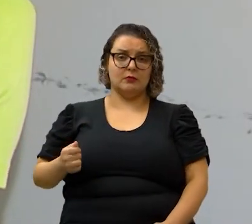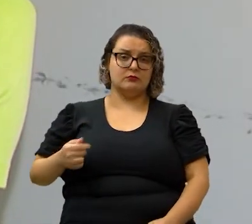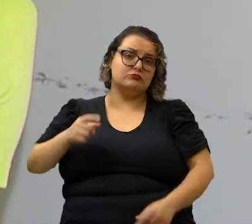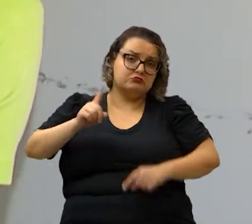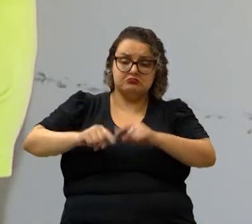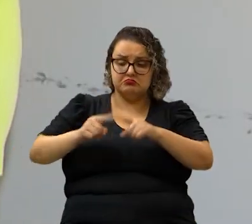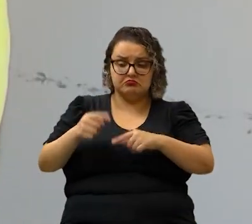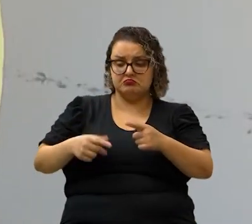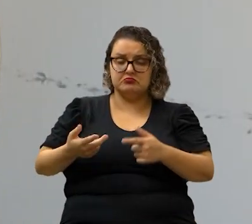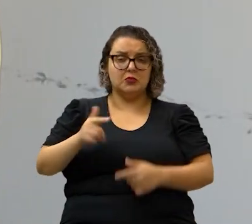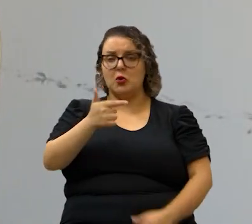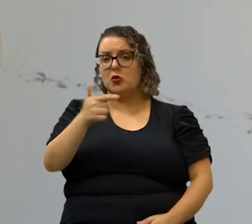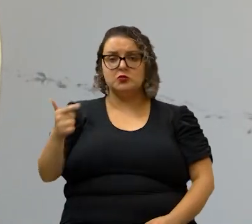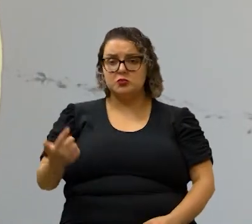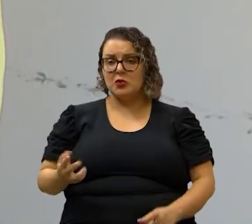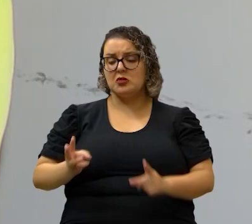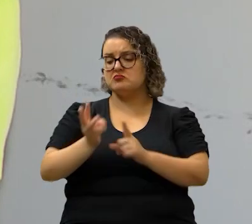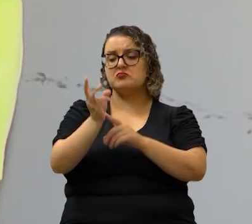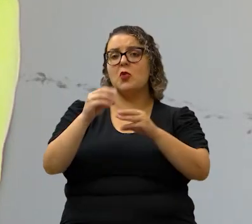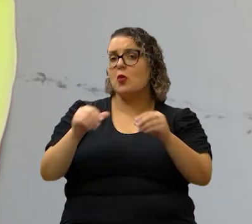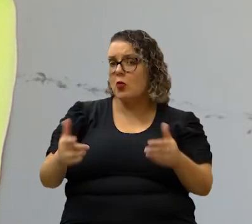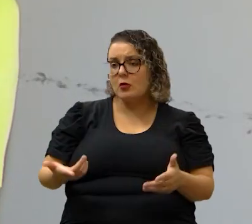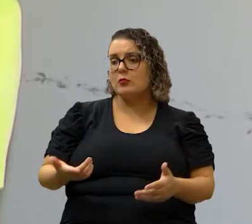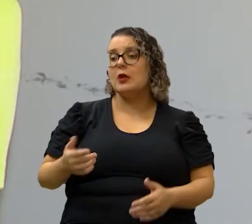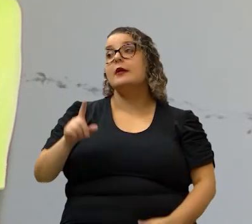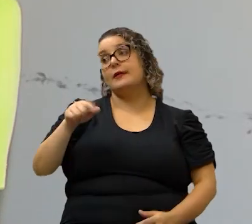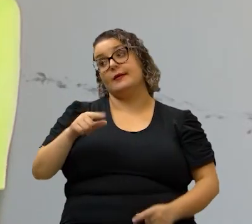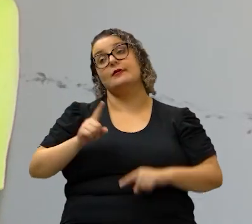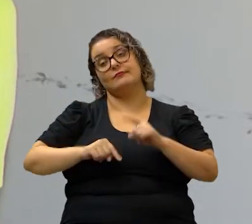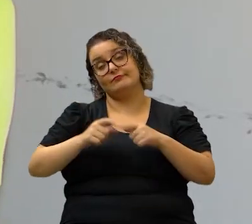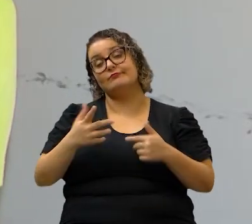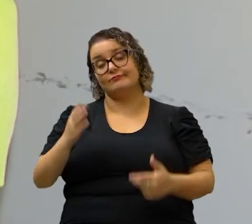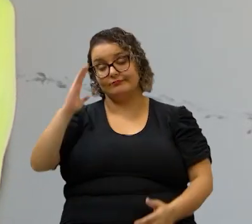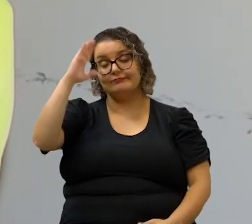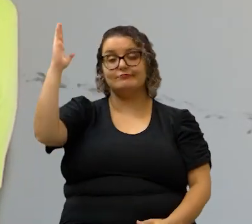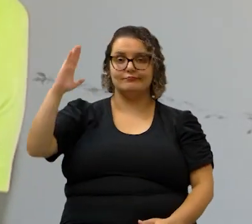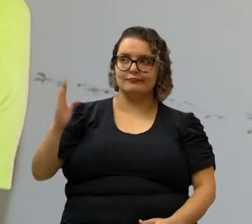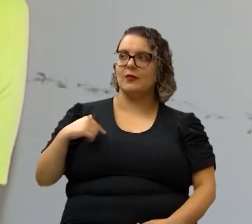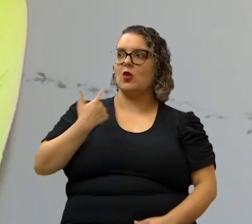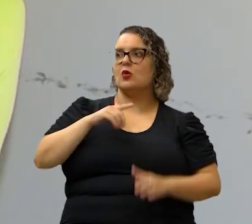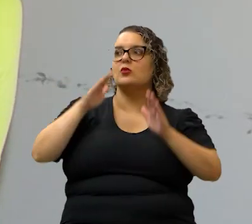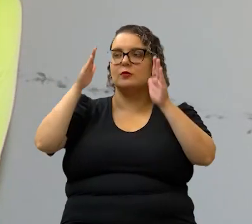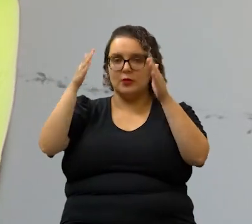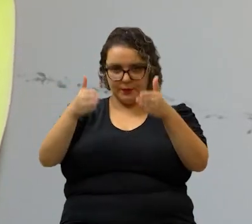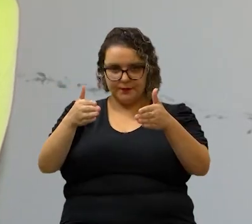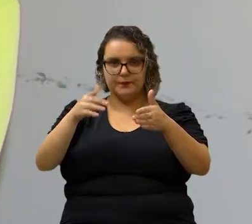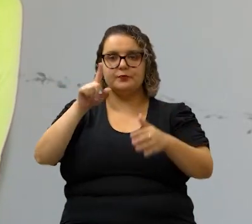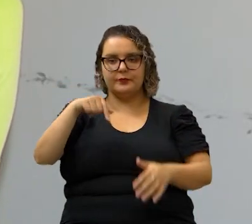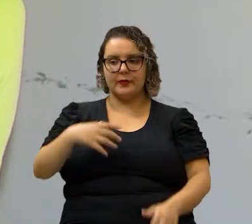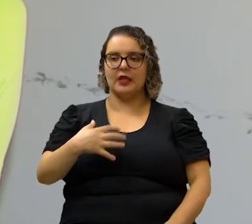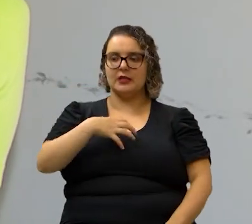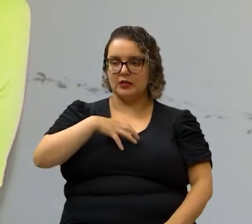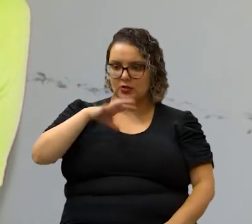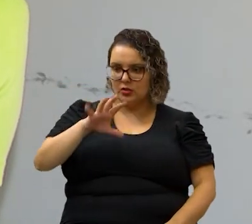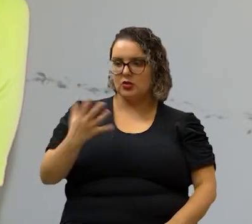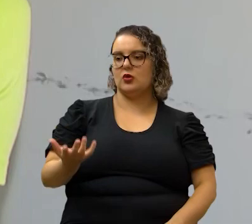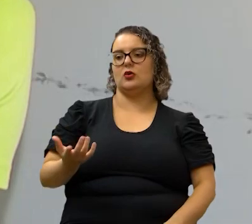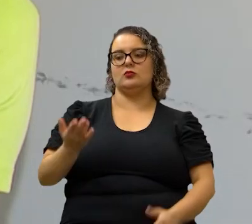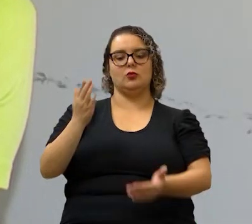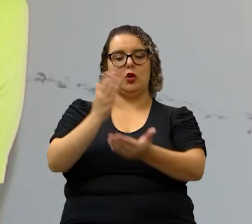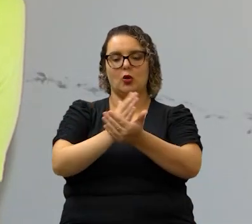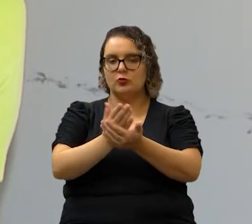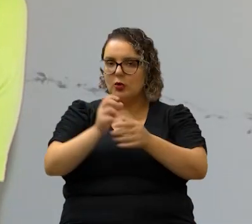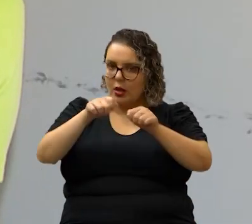produtos sem glúten, sem sofrer tanto. E são produtos muito brasileiros, né, enfim. Então, o nosso foco, inclusive, é focar nisso, né, nos